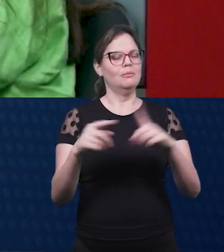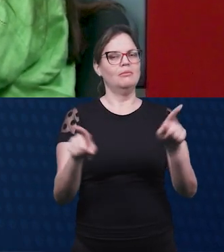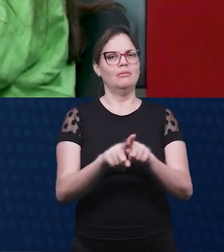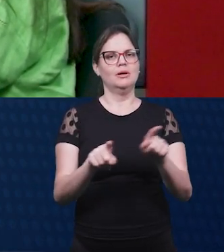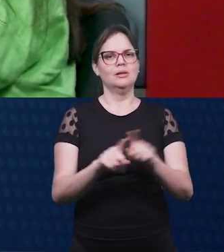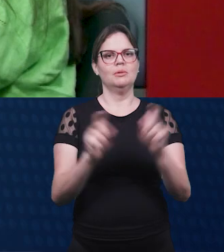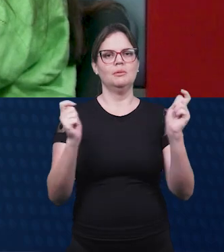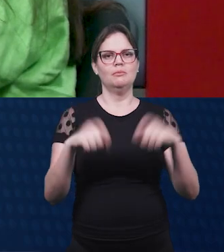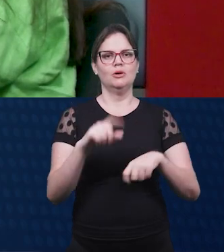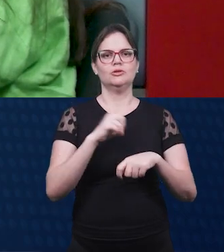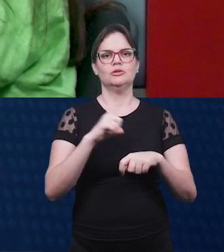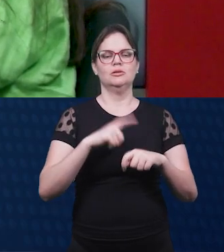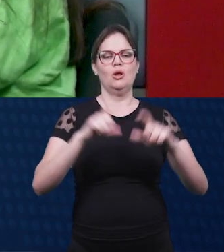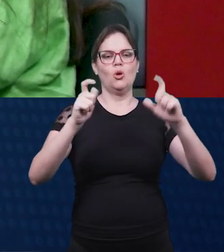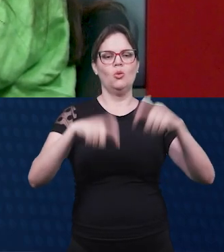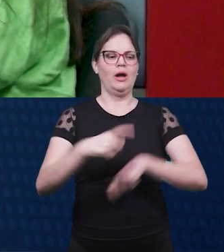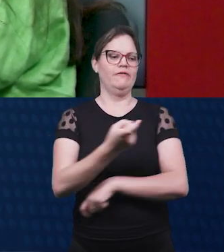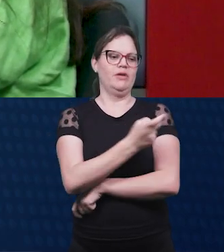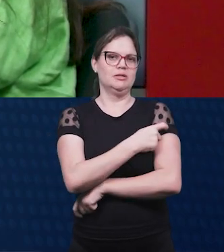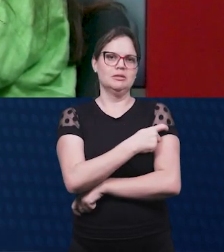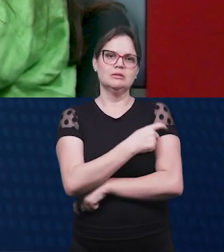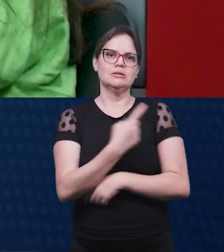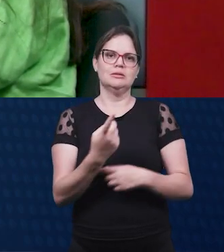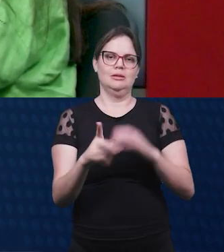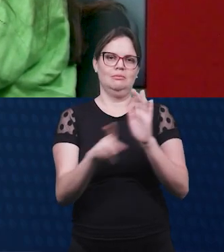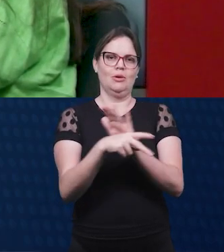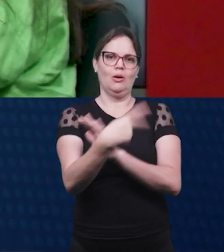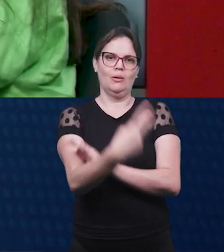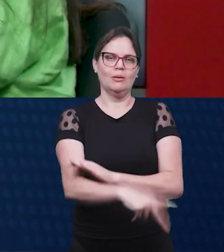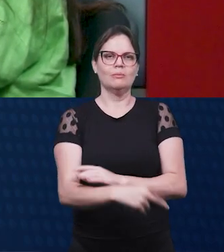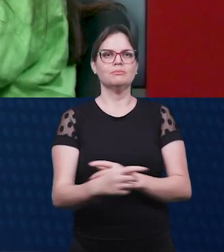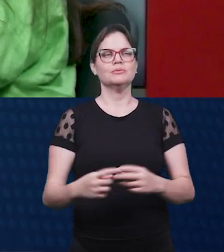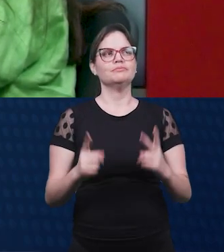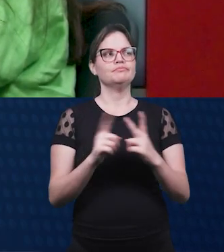pode ter clínica de vacinação, ele pode ter